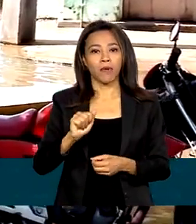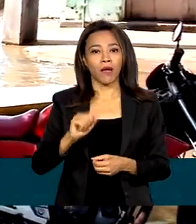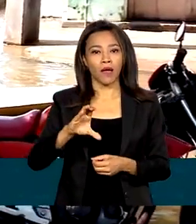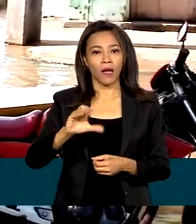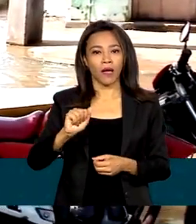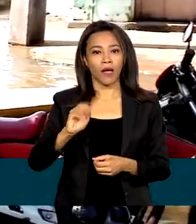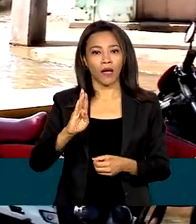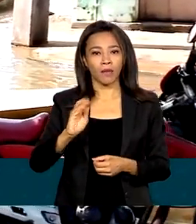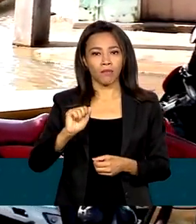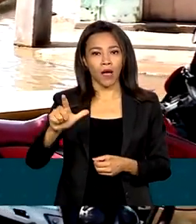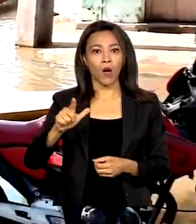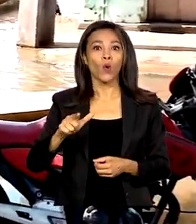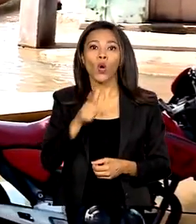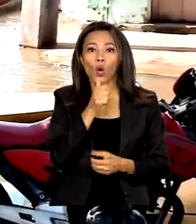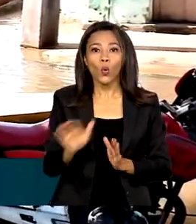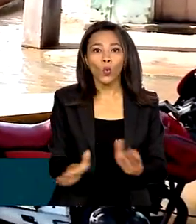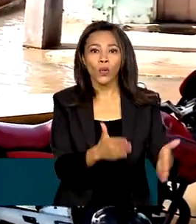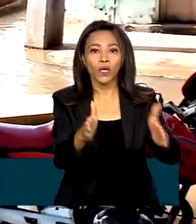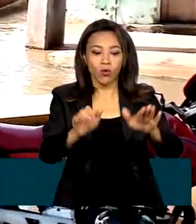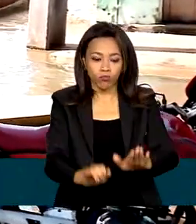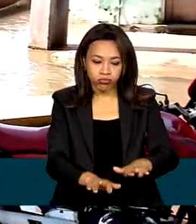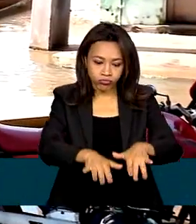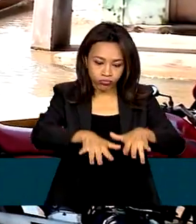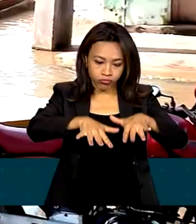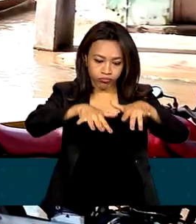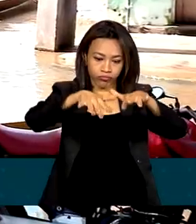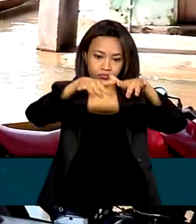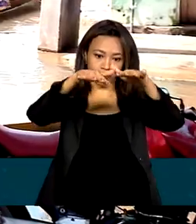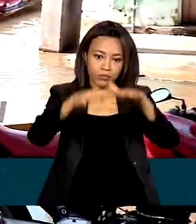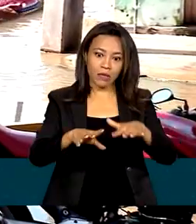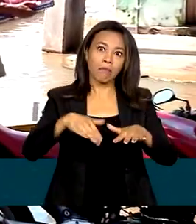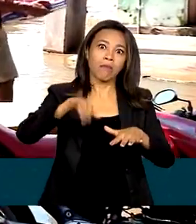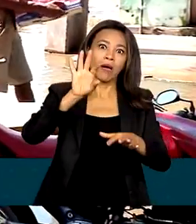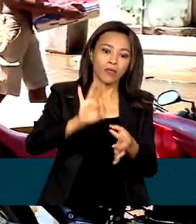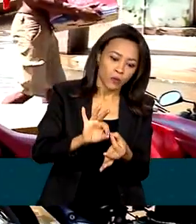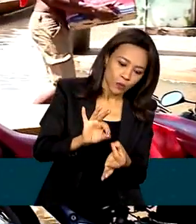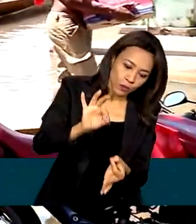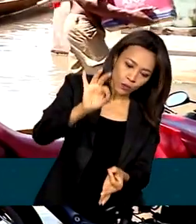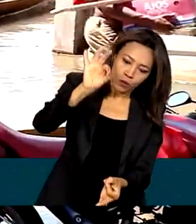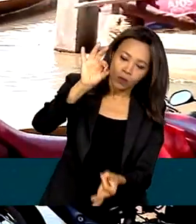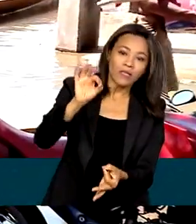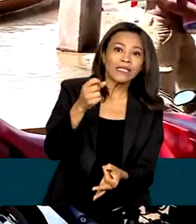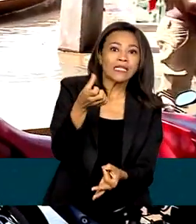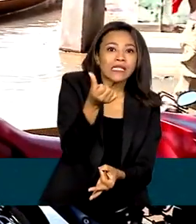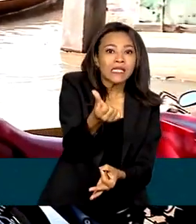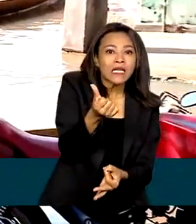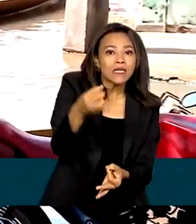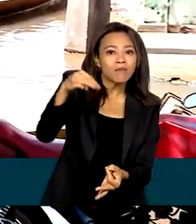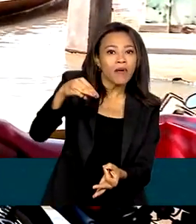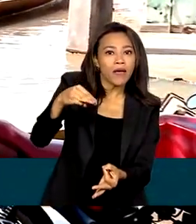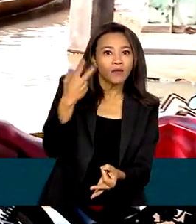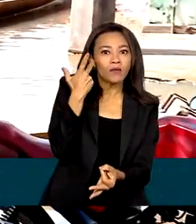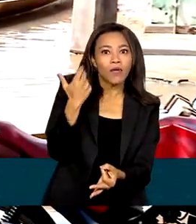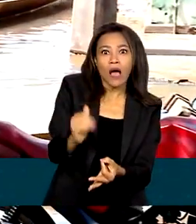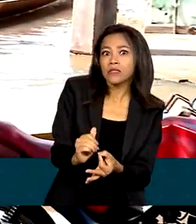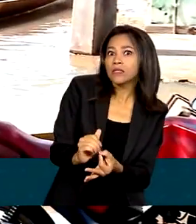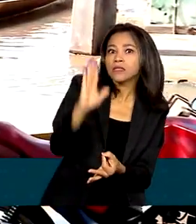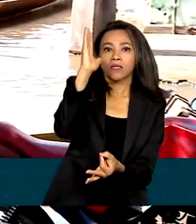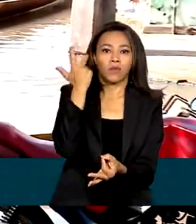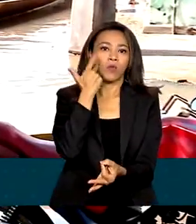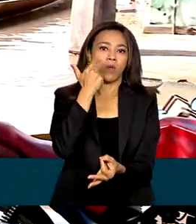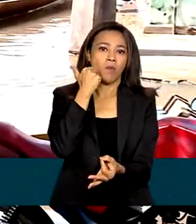com órgãos de monitoramento, chegou a ficar mais de 6 metros acima do normal. Com a água invadindo as